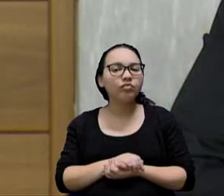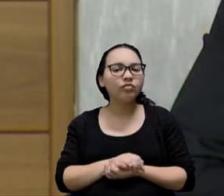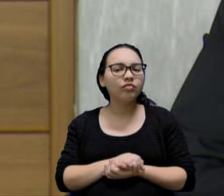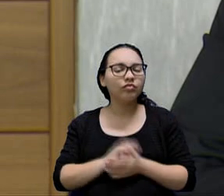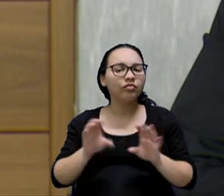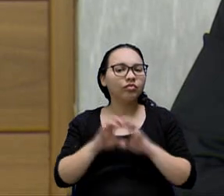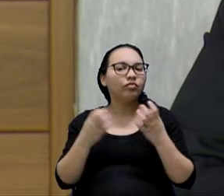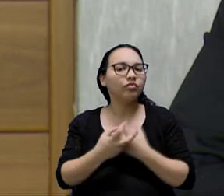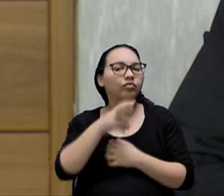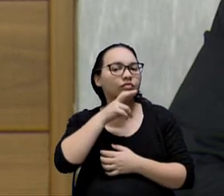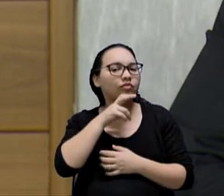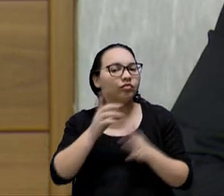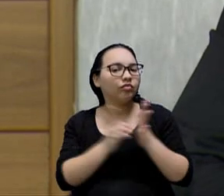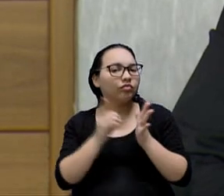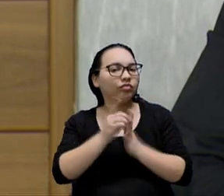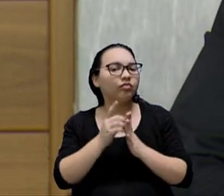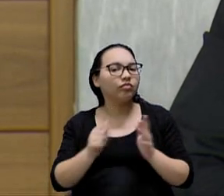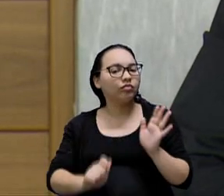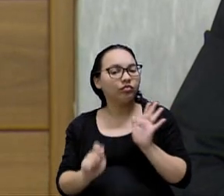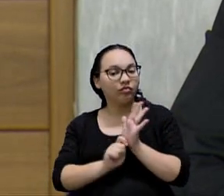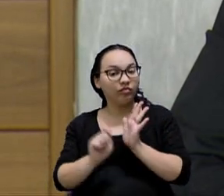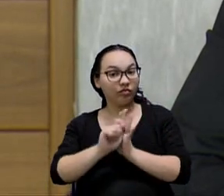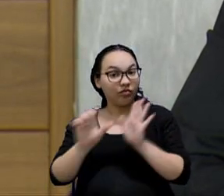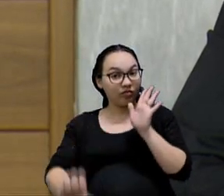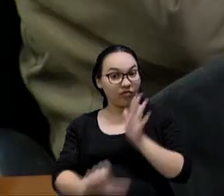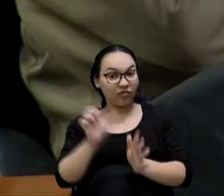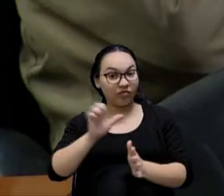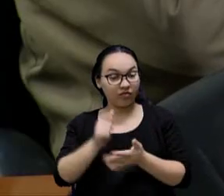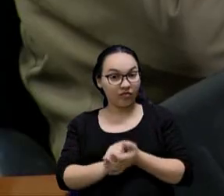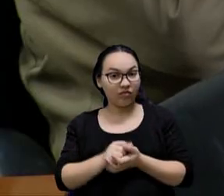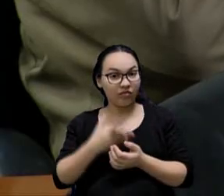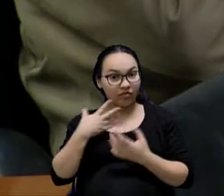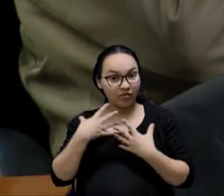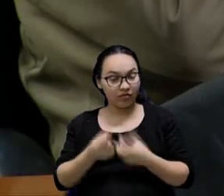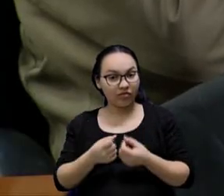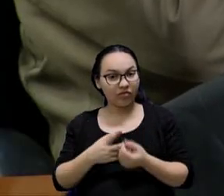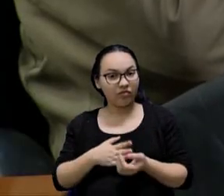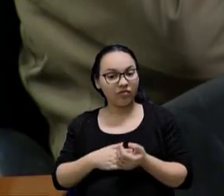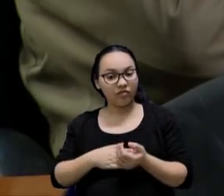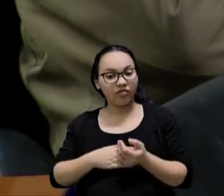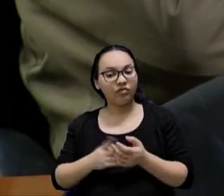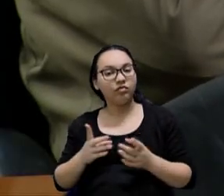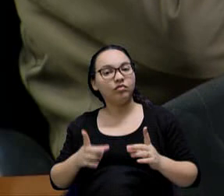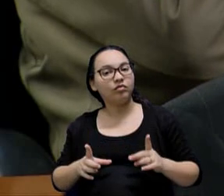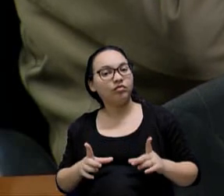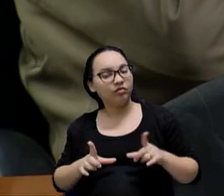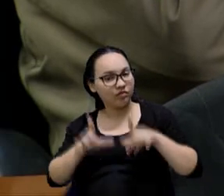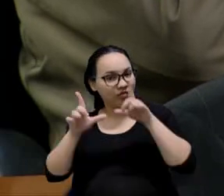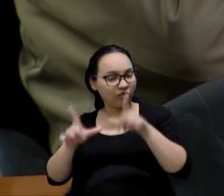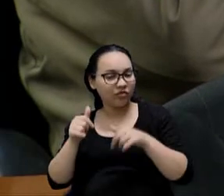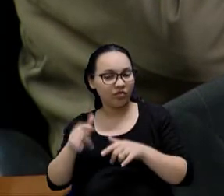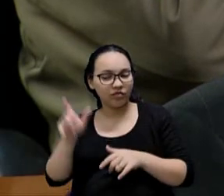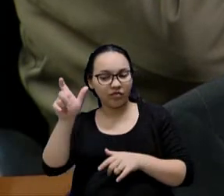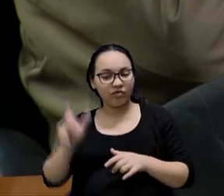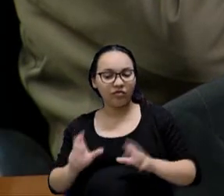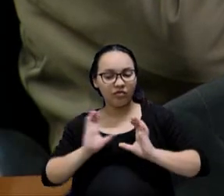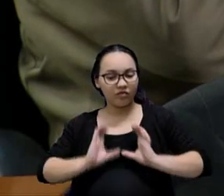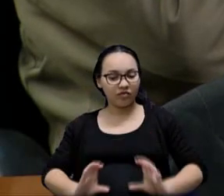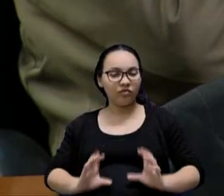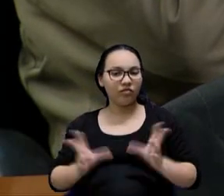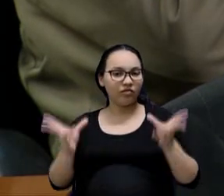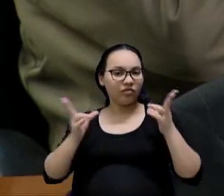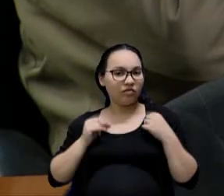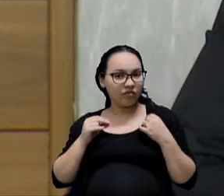de Sorocaba decreta, artigo 1º, fica concedido o título de cidadão emérito ao ilustríssimo Dr. Osmar Guimarães Júnior